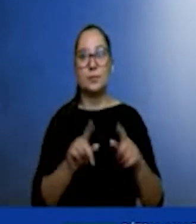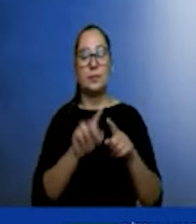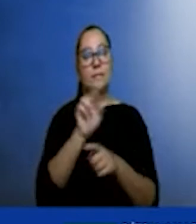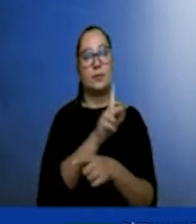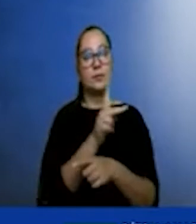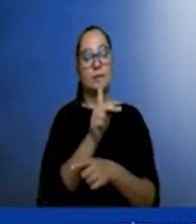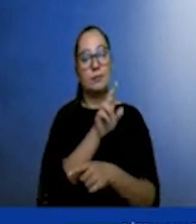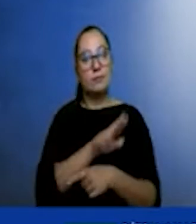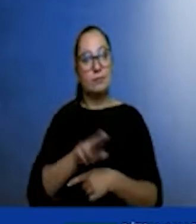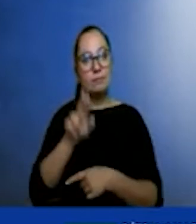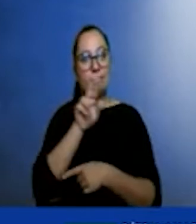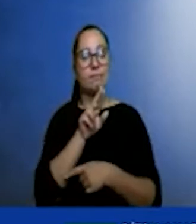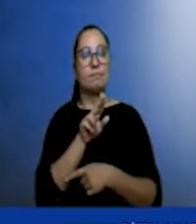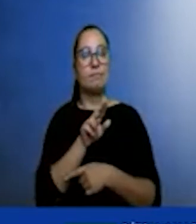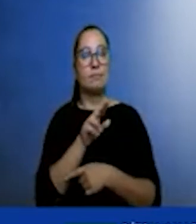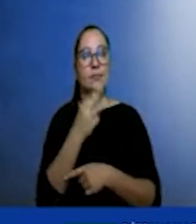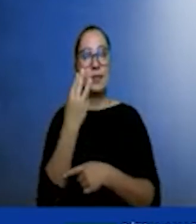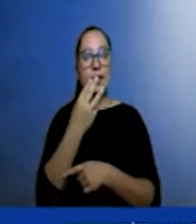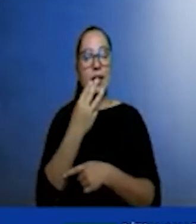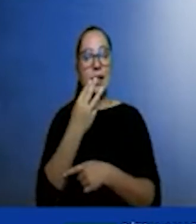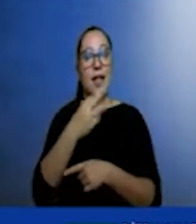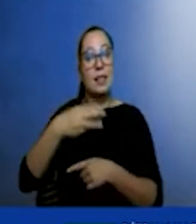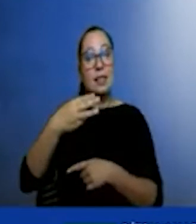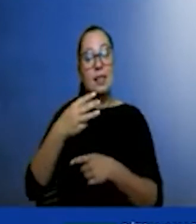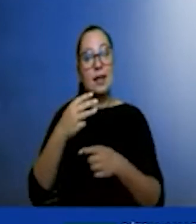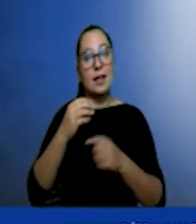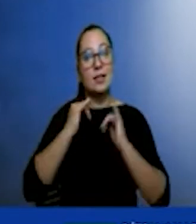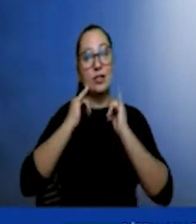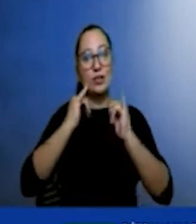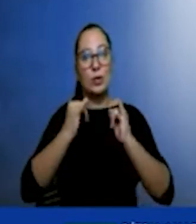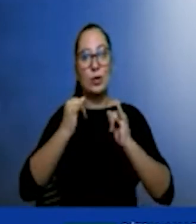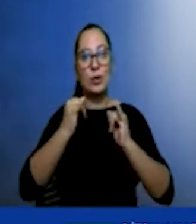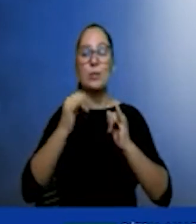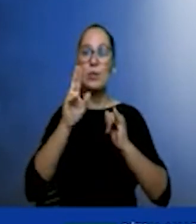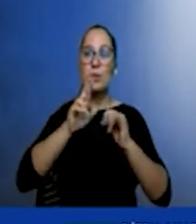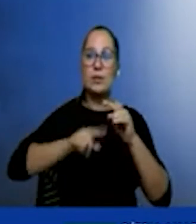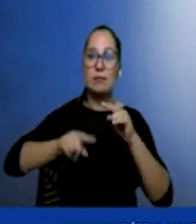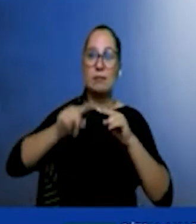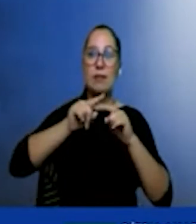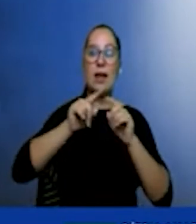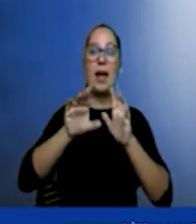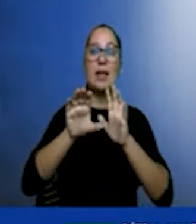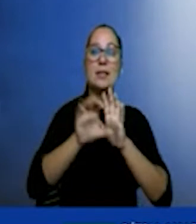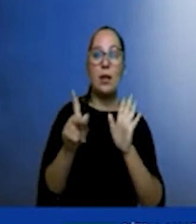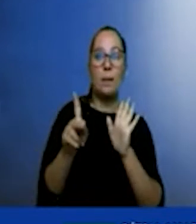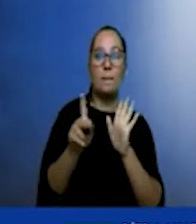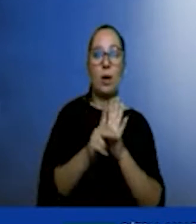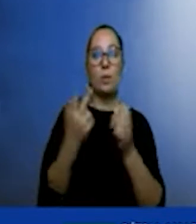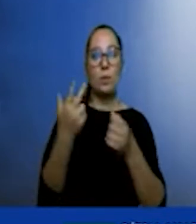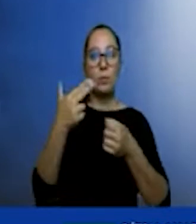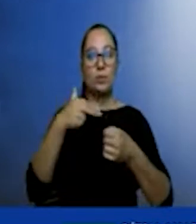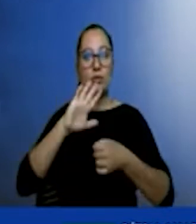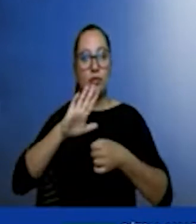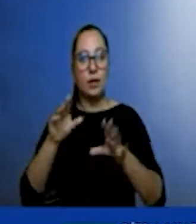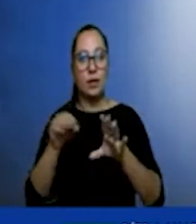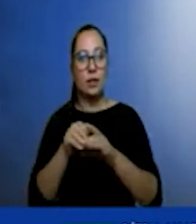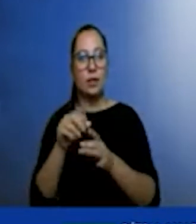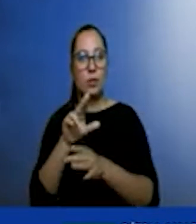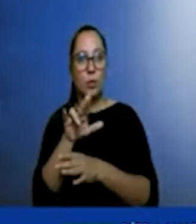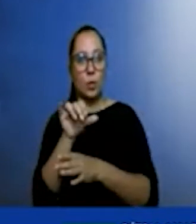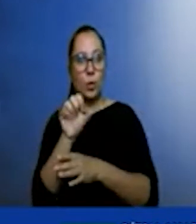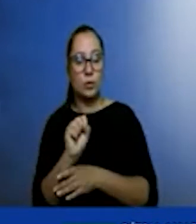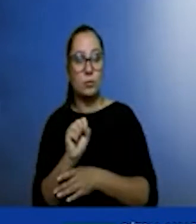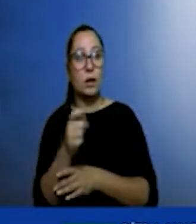para 3 ônibus movidos a célula a combustível que já estão na USP, né? E isso tudo mostra o